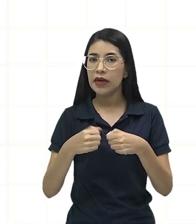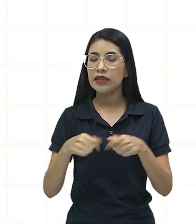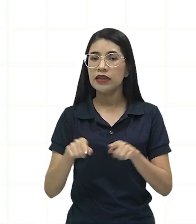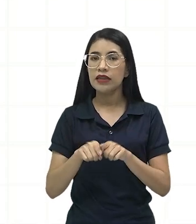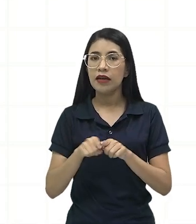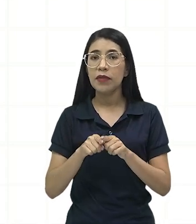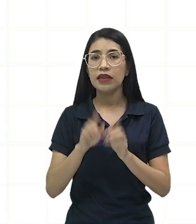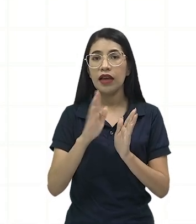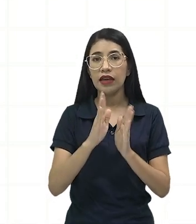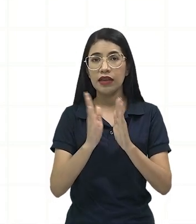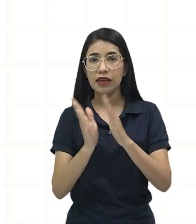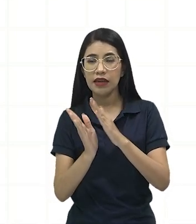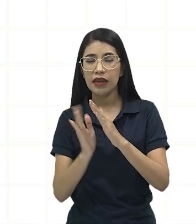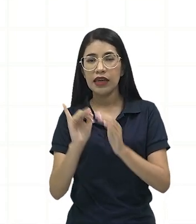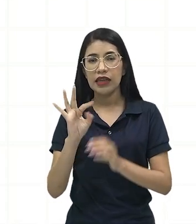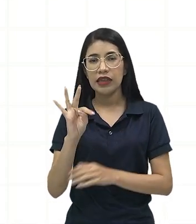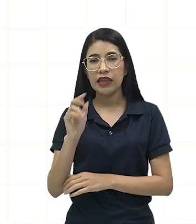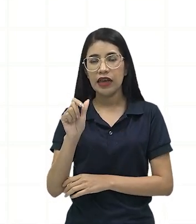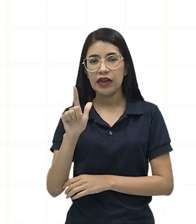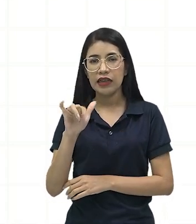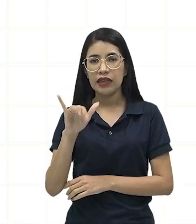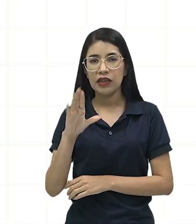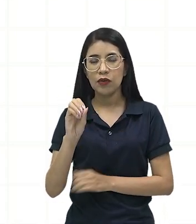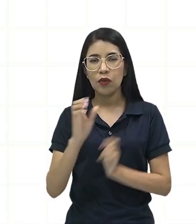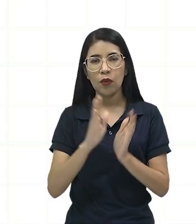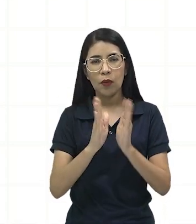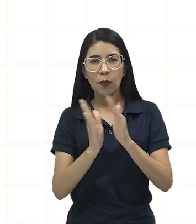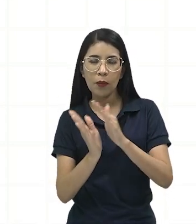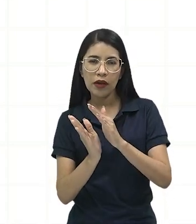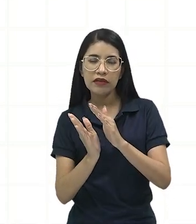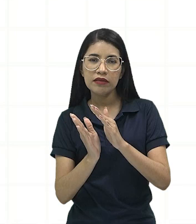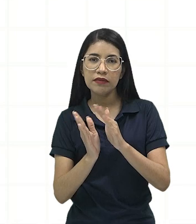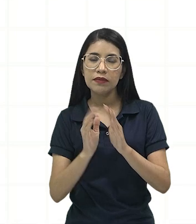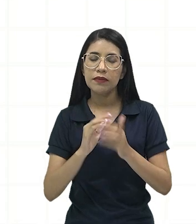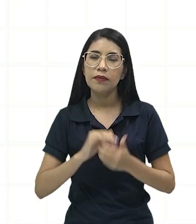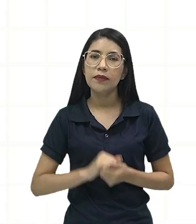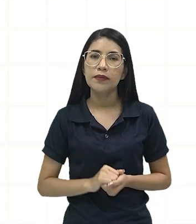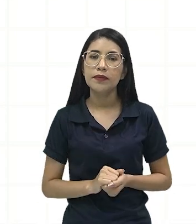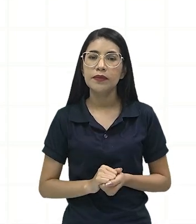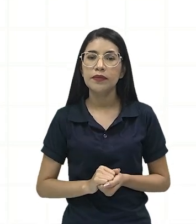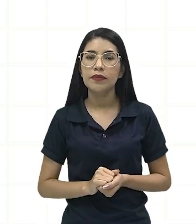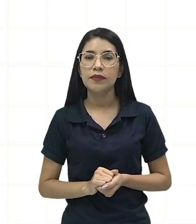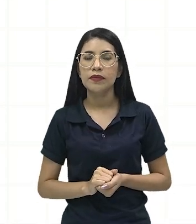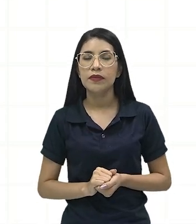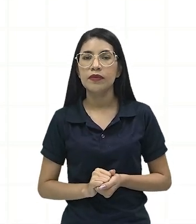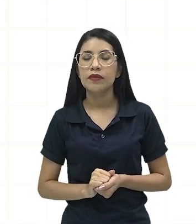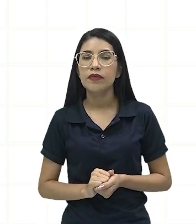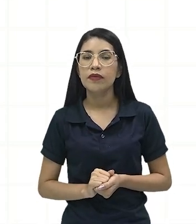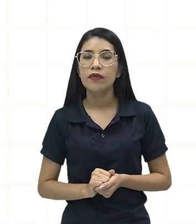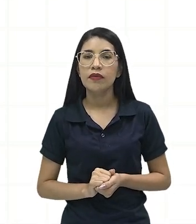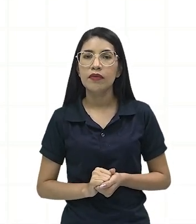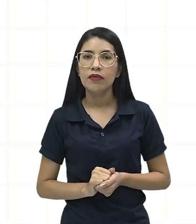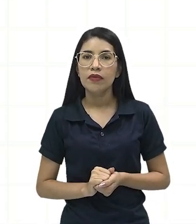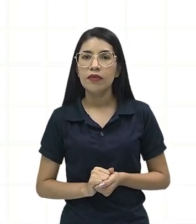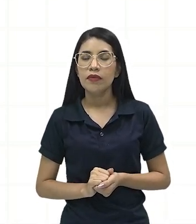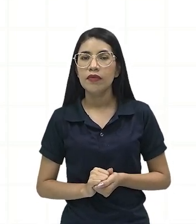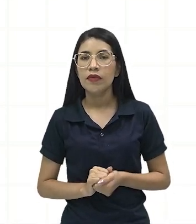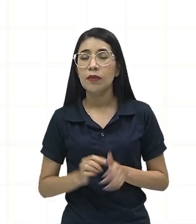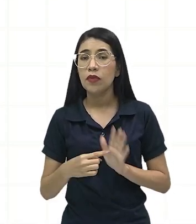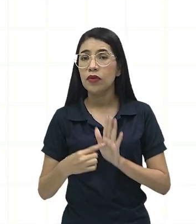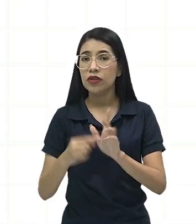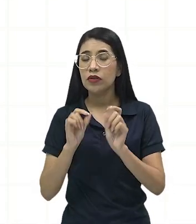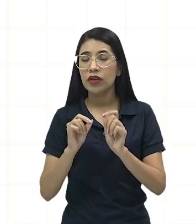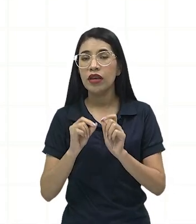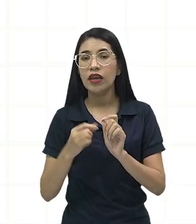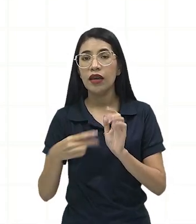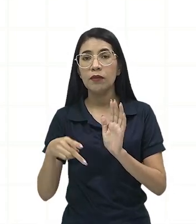em itálico, ou seja, as letrinhas assim um pouquinho mais deitadas, né, destacando aí que esse nome é um